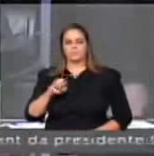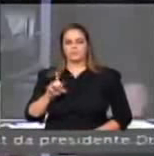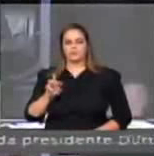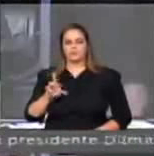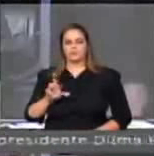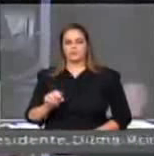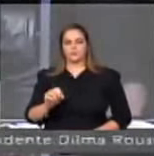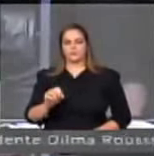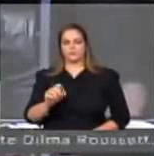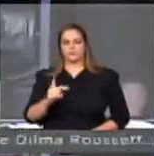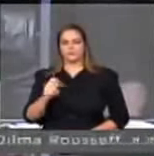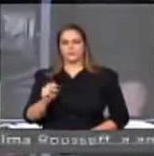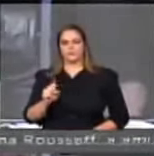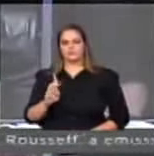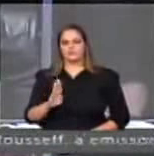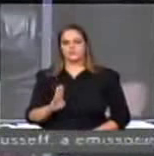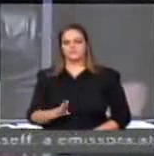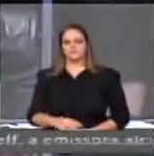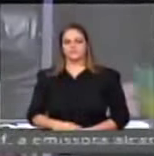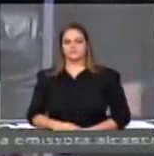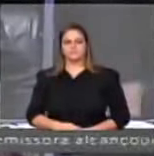do PSDB.